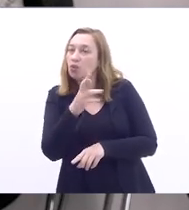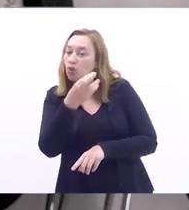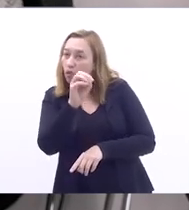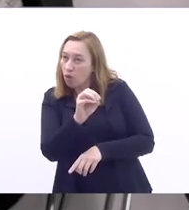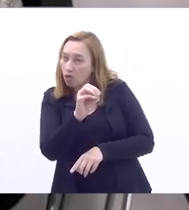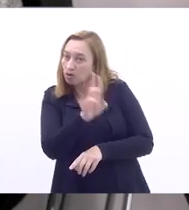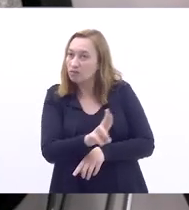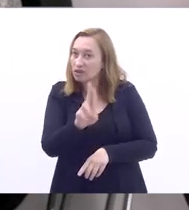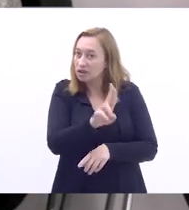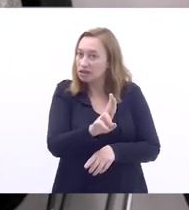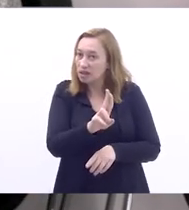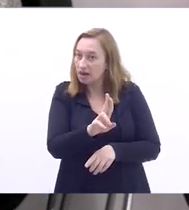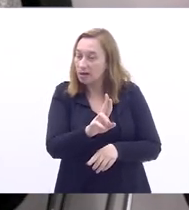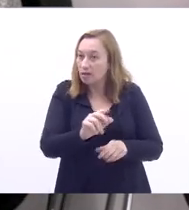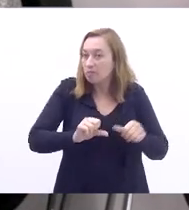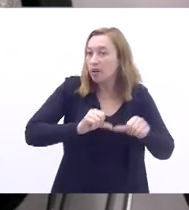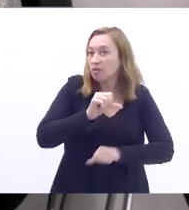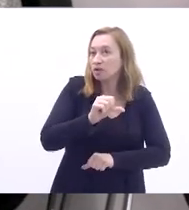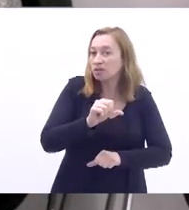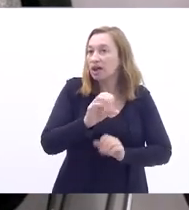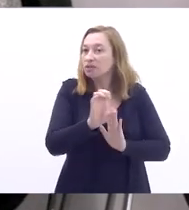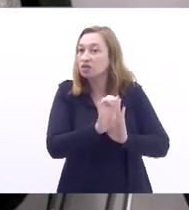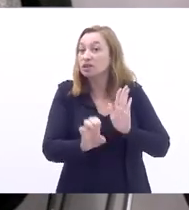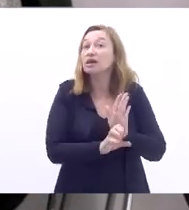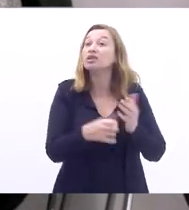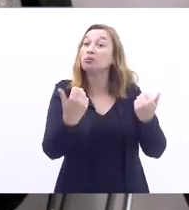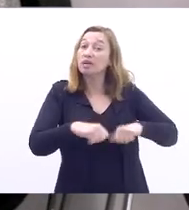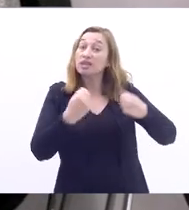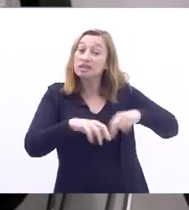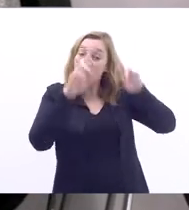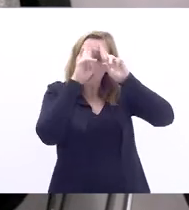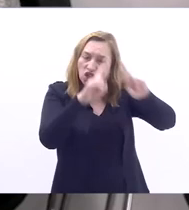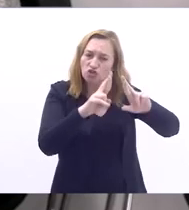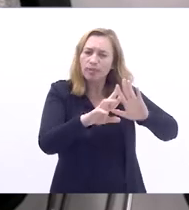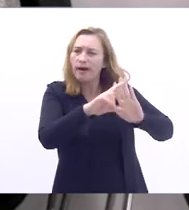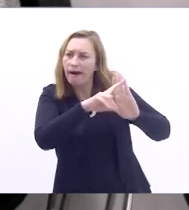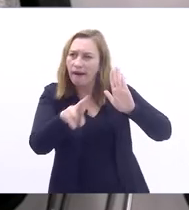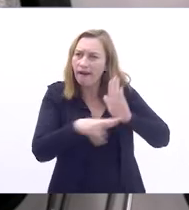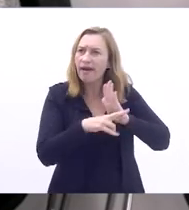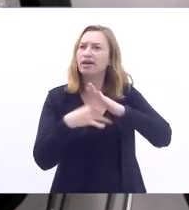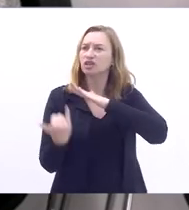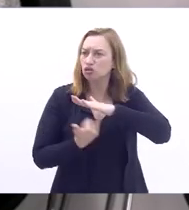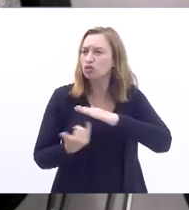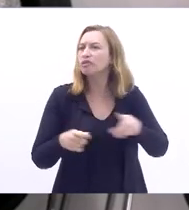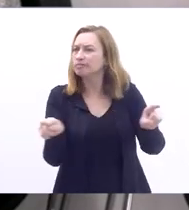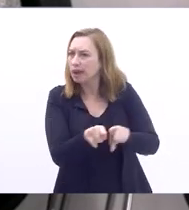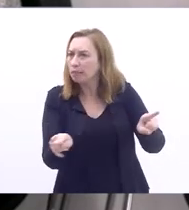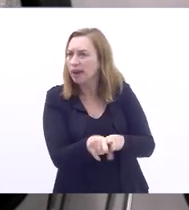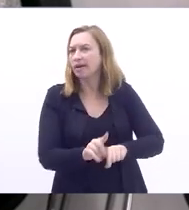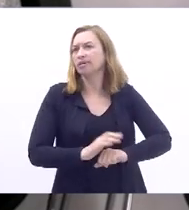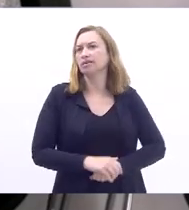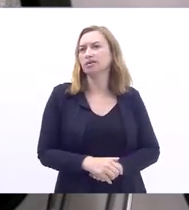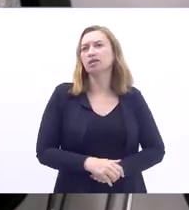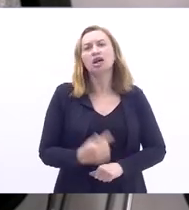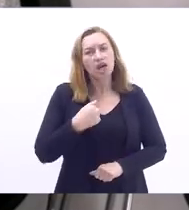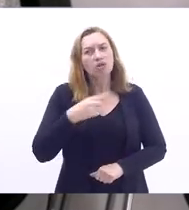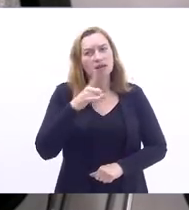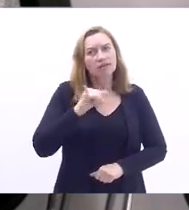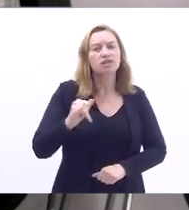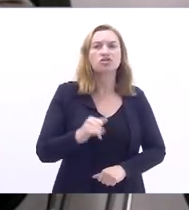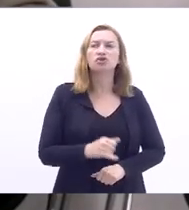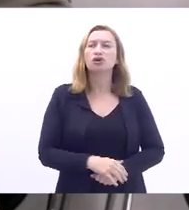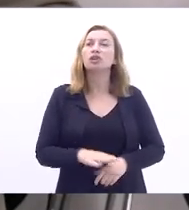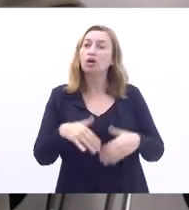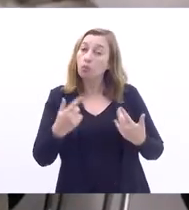realidade qualificado para mudar o está tudo então também tem que se respeitar a liturgia da instituição não é eu estava nesse dia